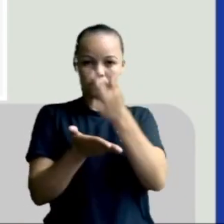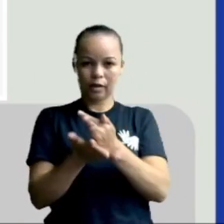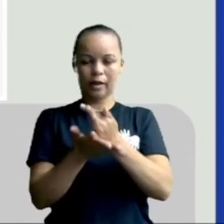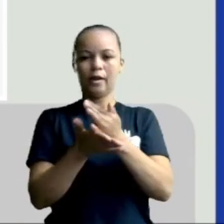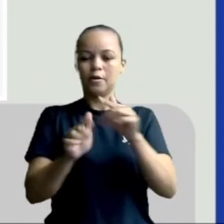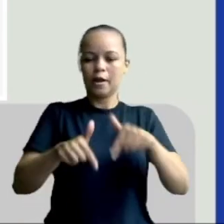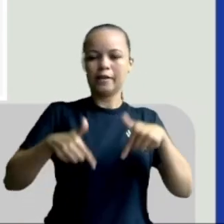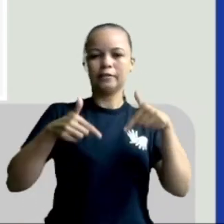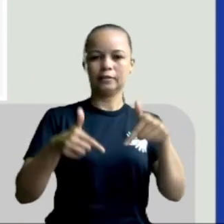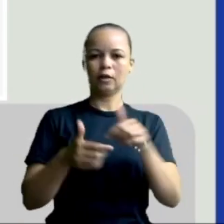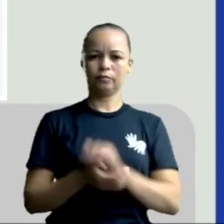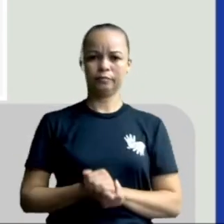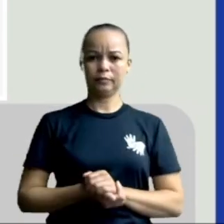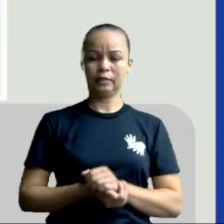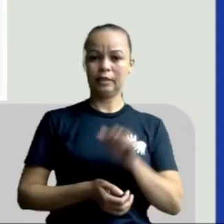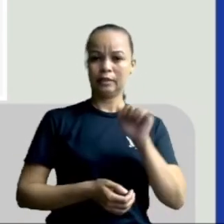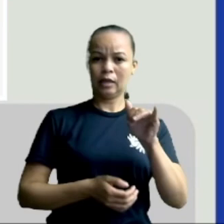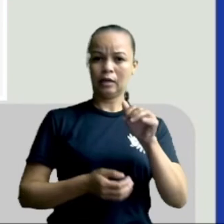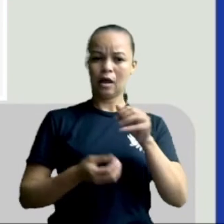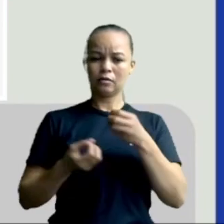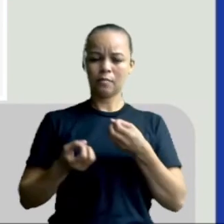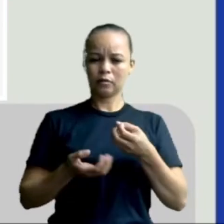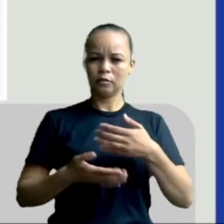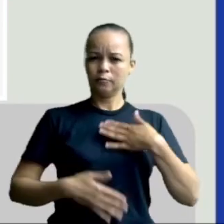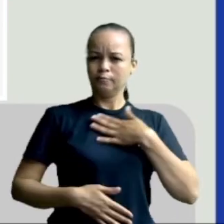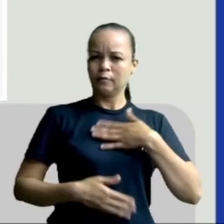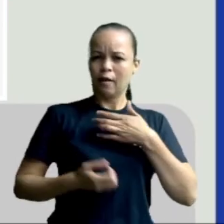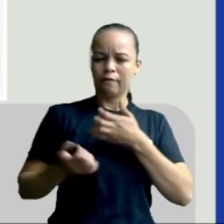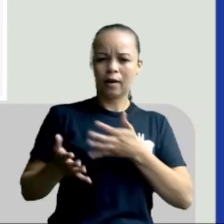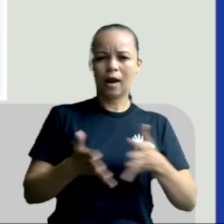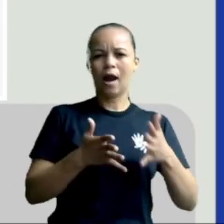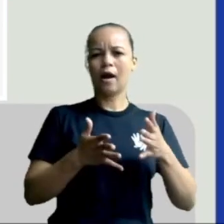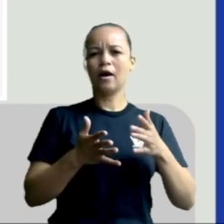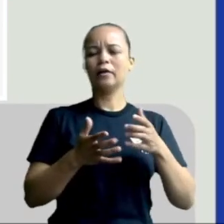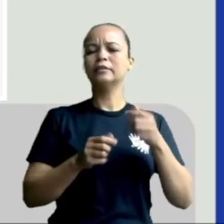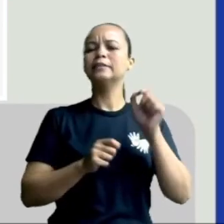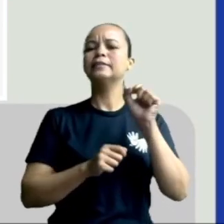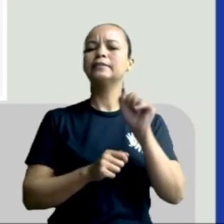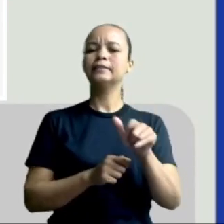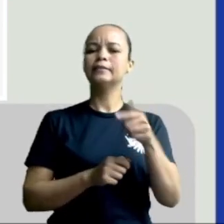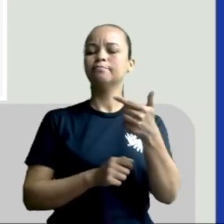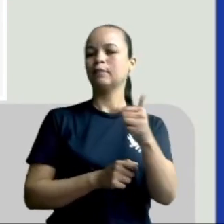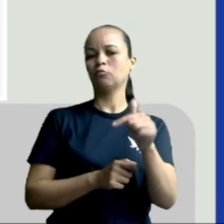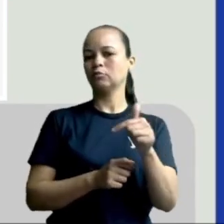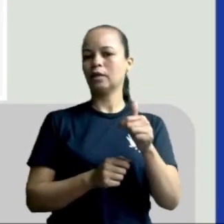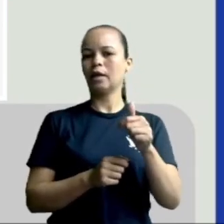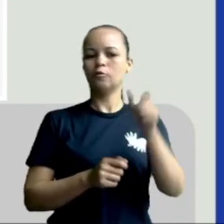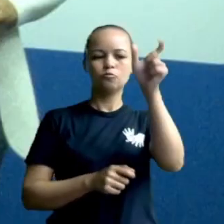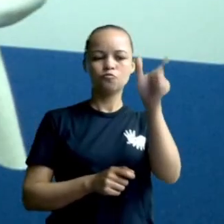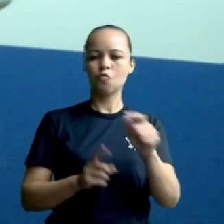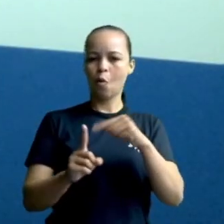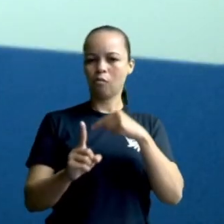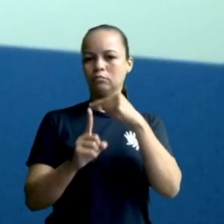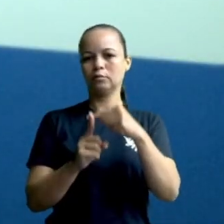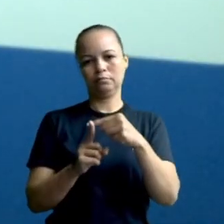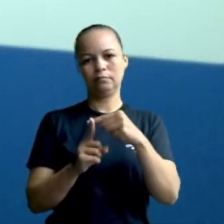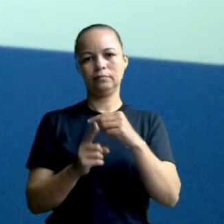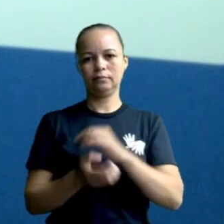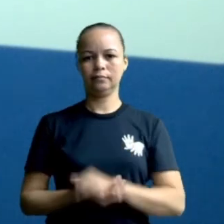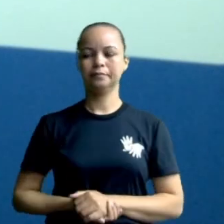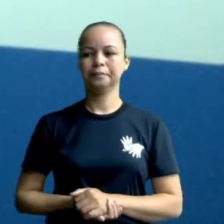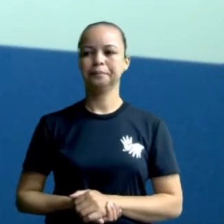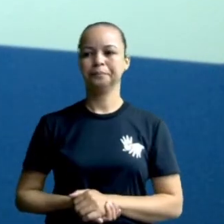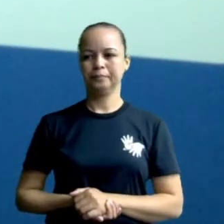ação. Nada se pode levar a efeito sem o otimismo, tá certo? Então,